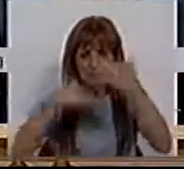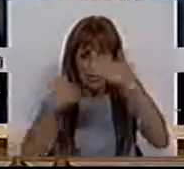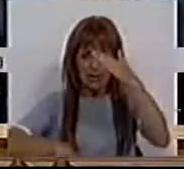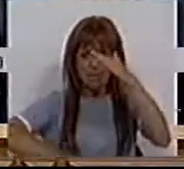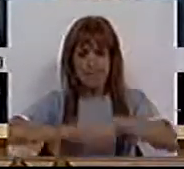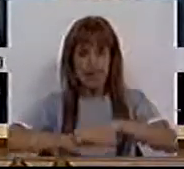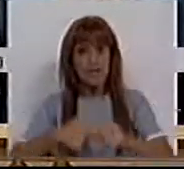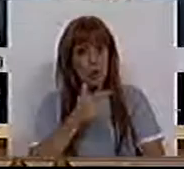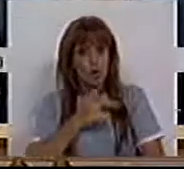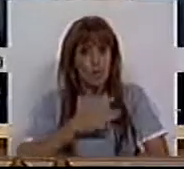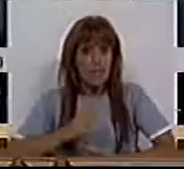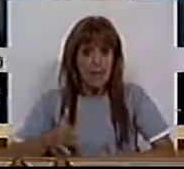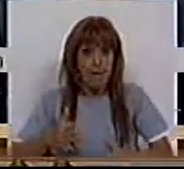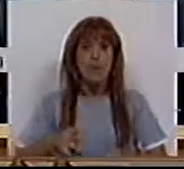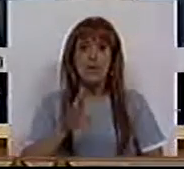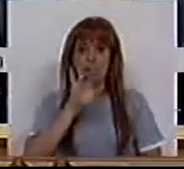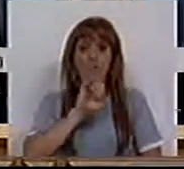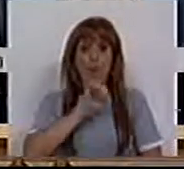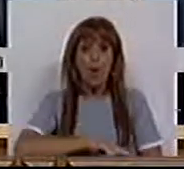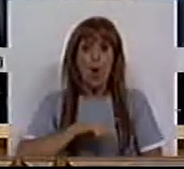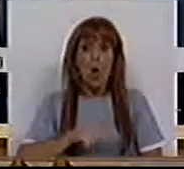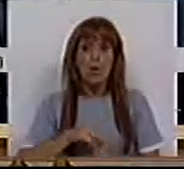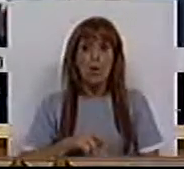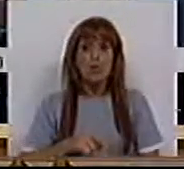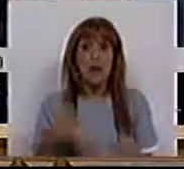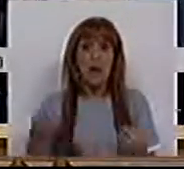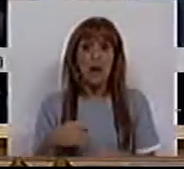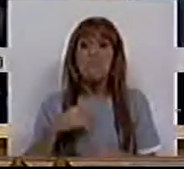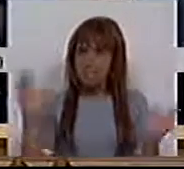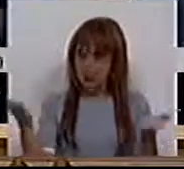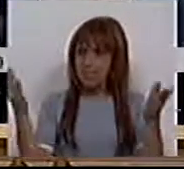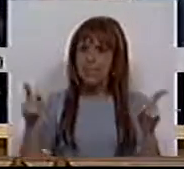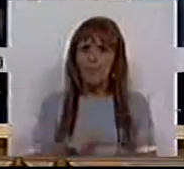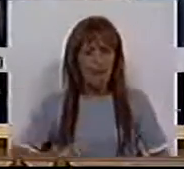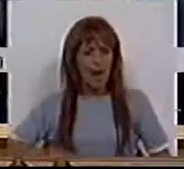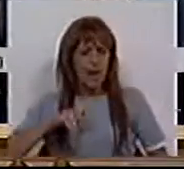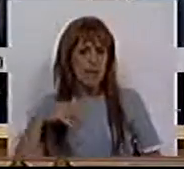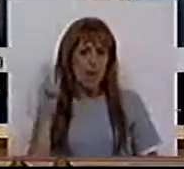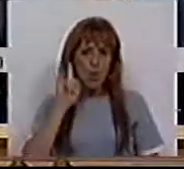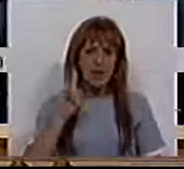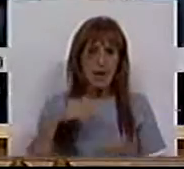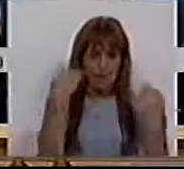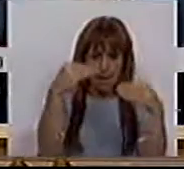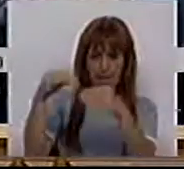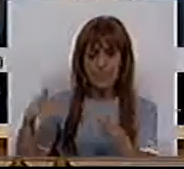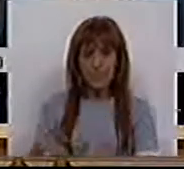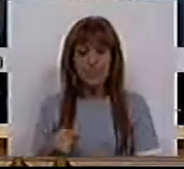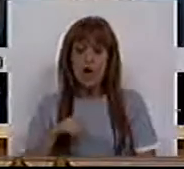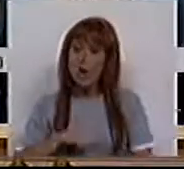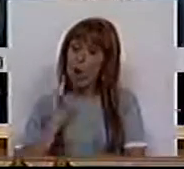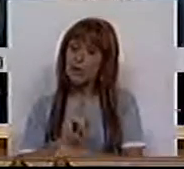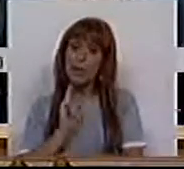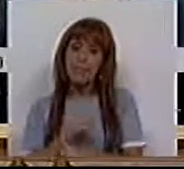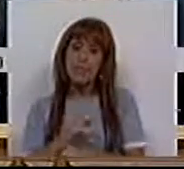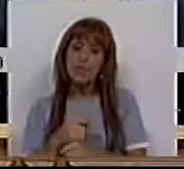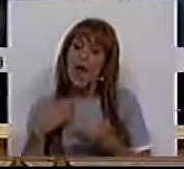limite das turmas. E assim poderíamos realmente dinamizar e enriquecer a qualidade pedagógica e, ao mesmo